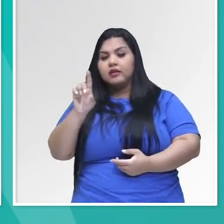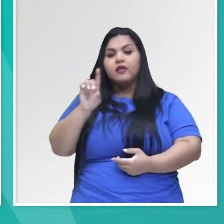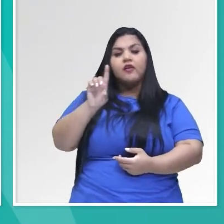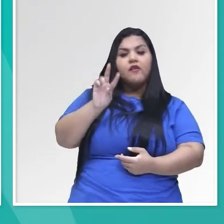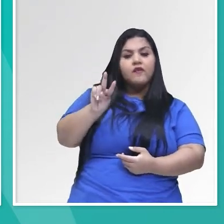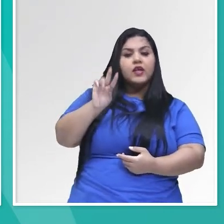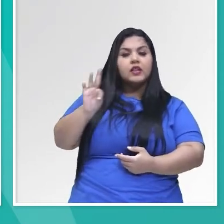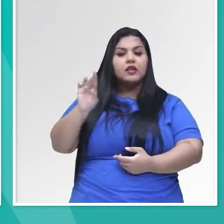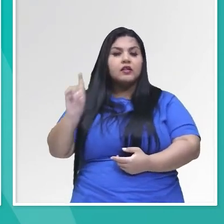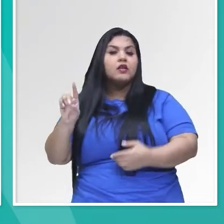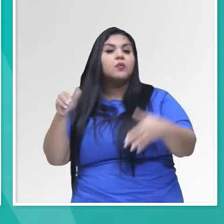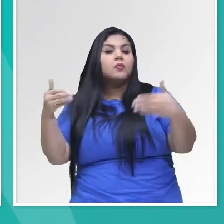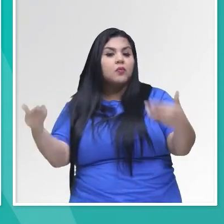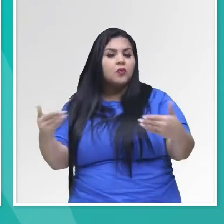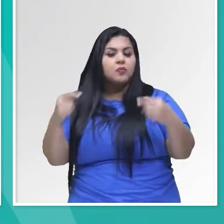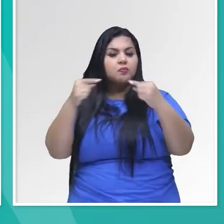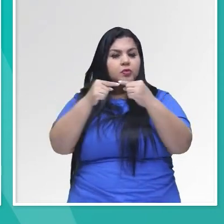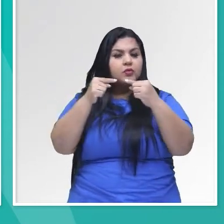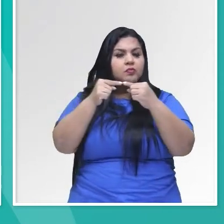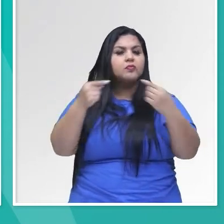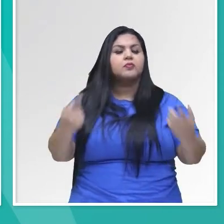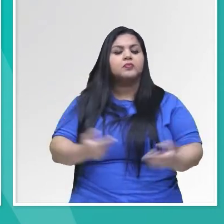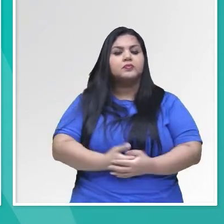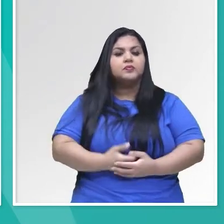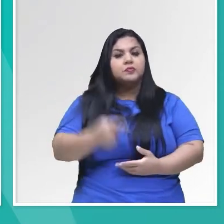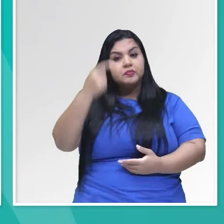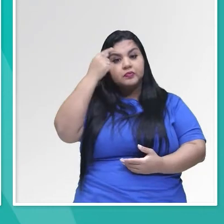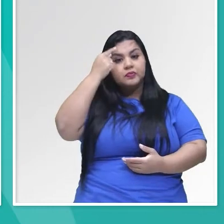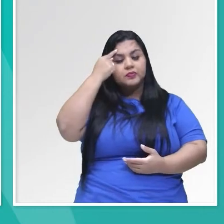Pensa. Pensa, por favor.